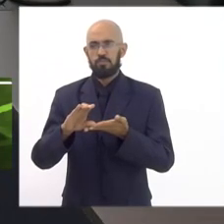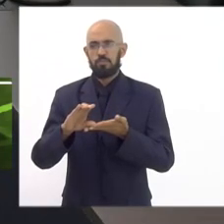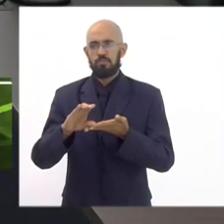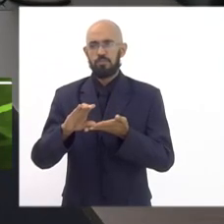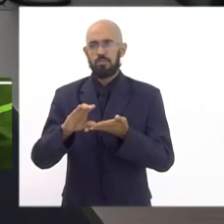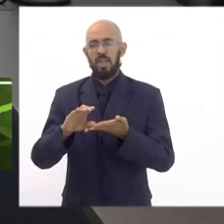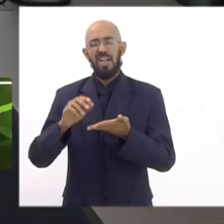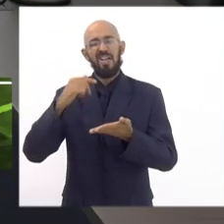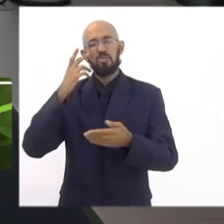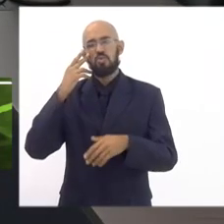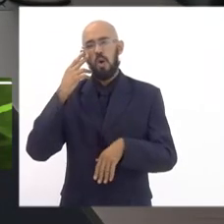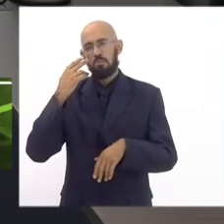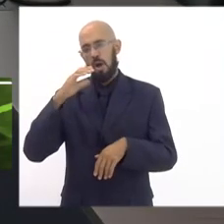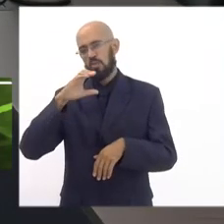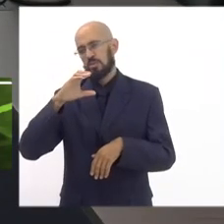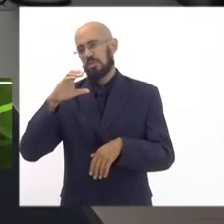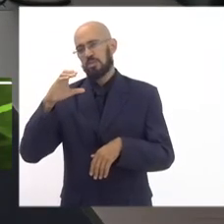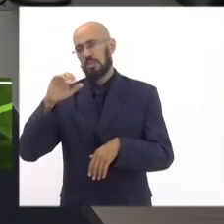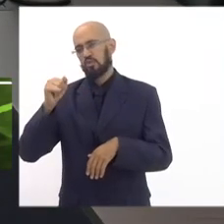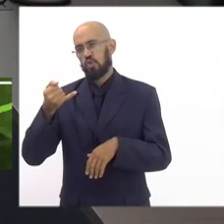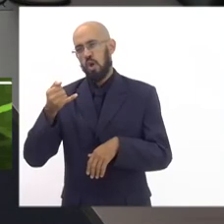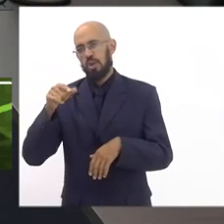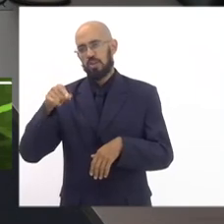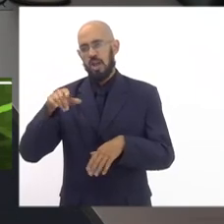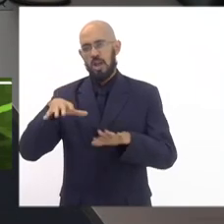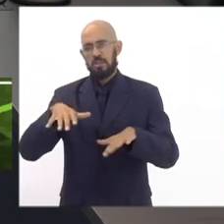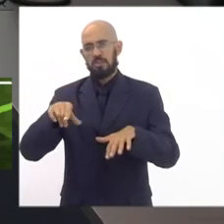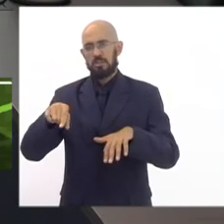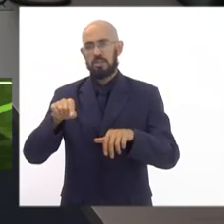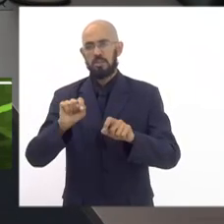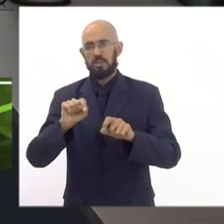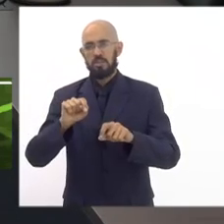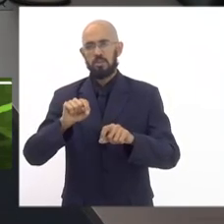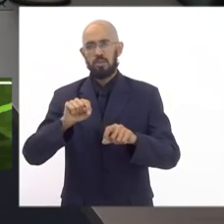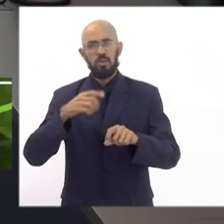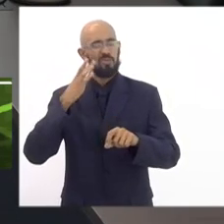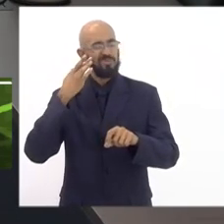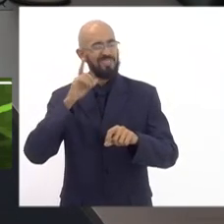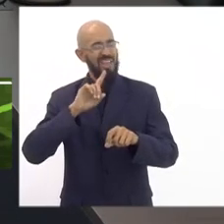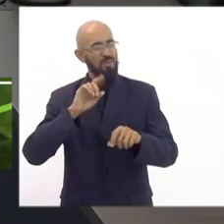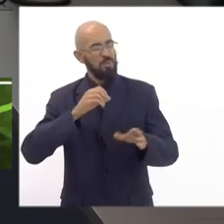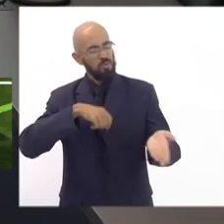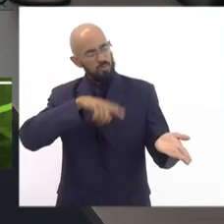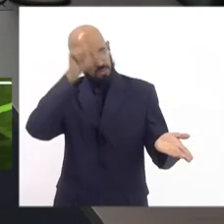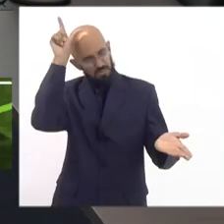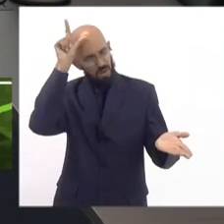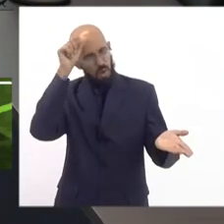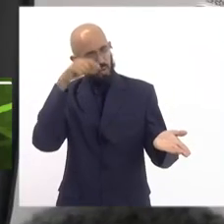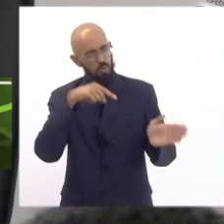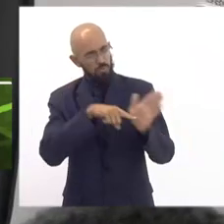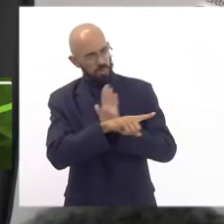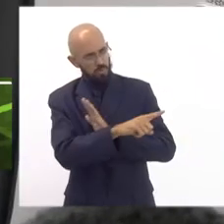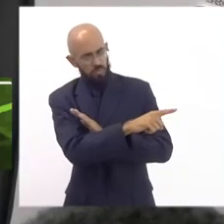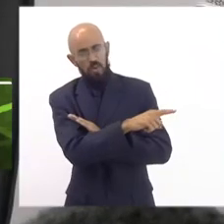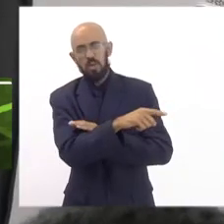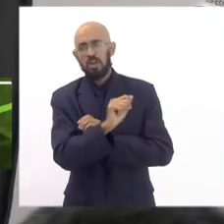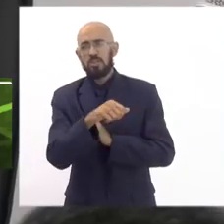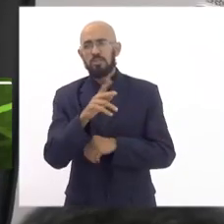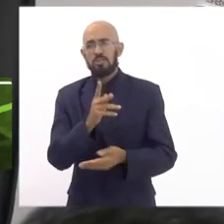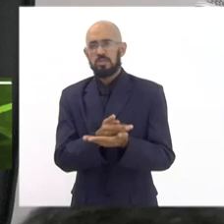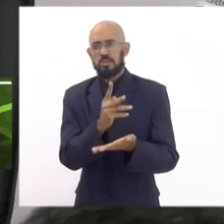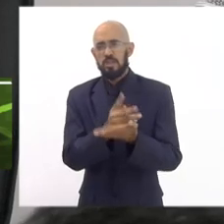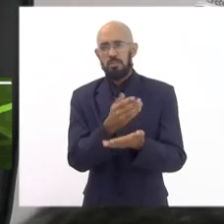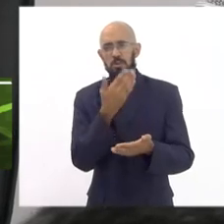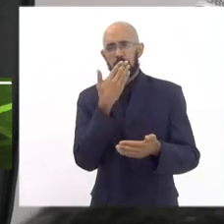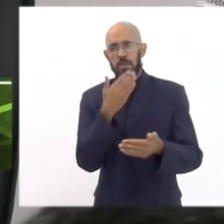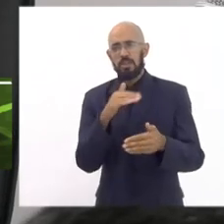É comum na CCJ o encaminhamento. Nesse caso, deputado Luiz Paulo, não lembro se foi, mas sempre sugerimos aqui uma baixa em